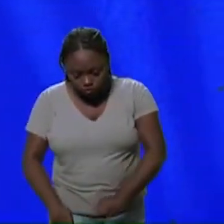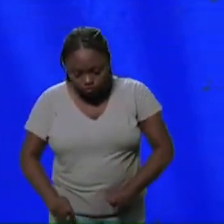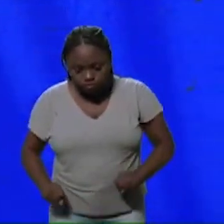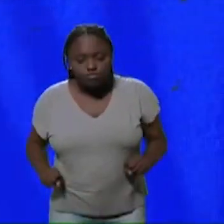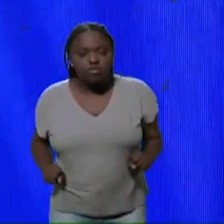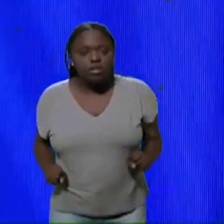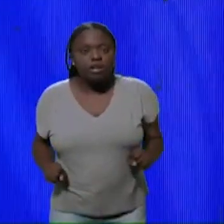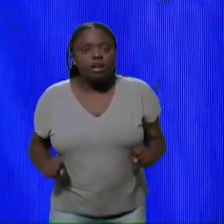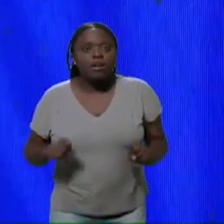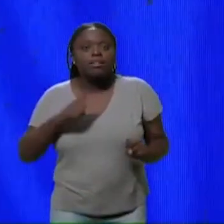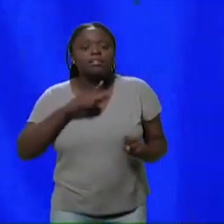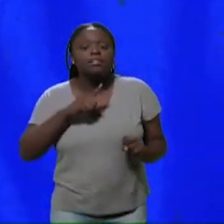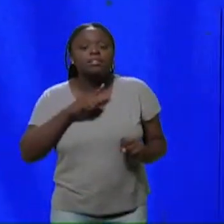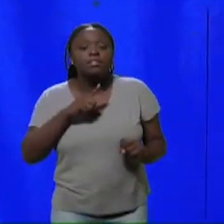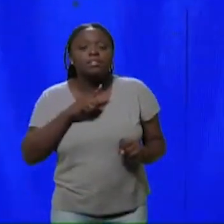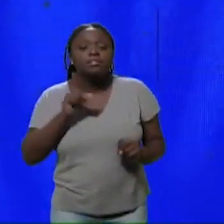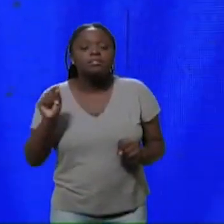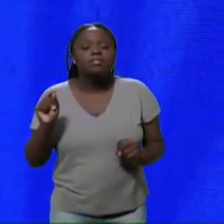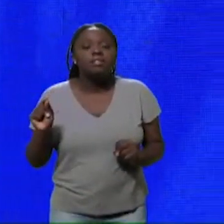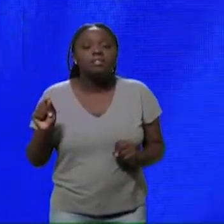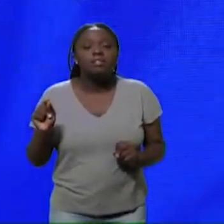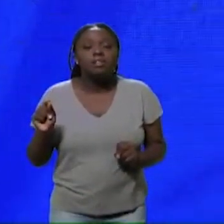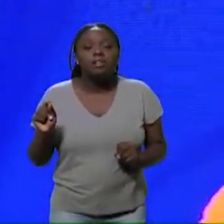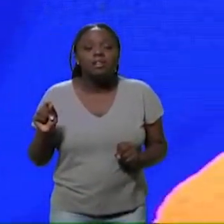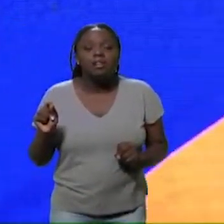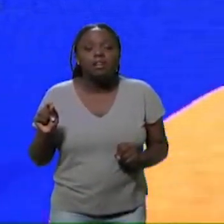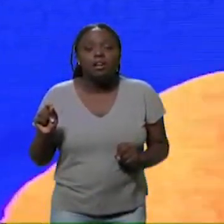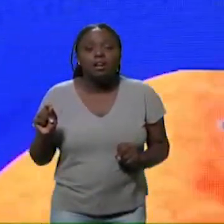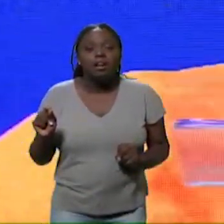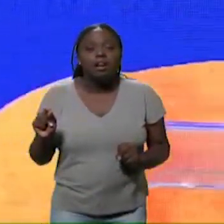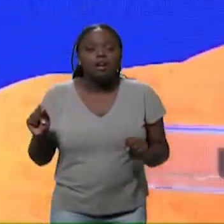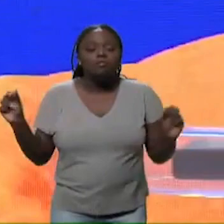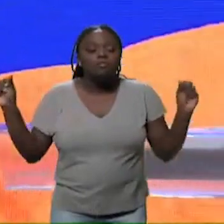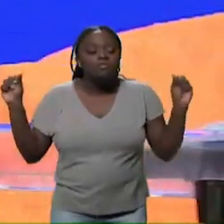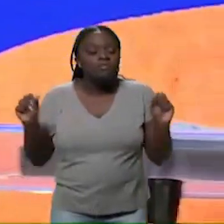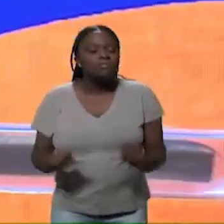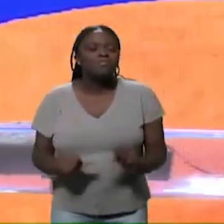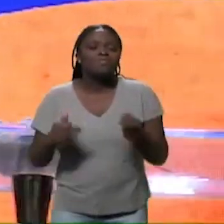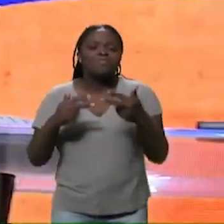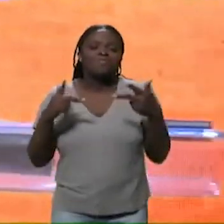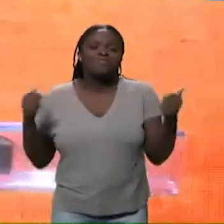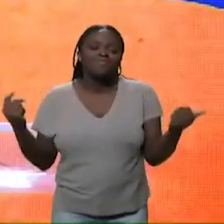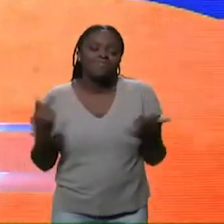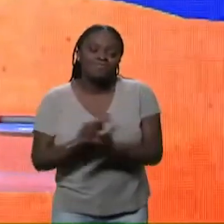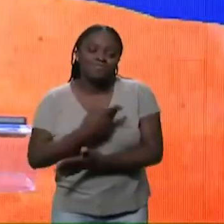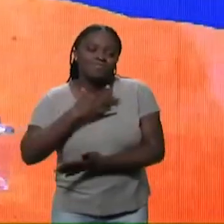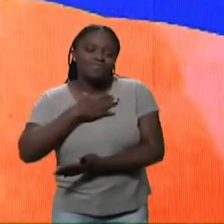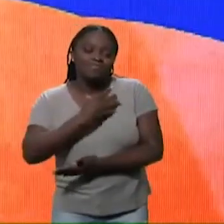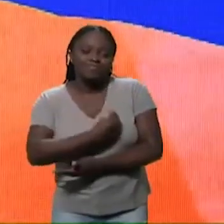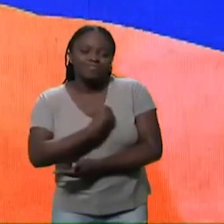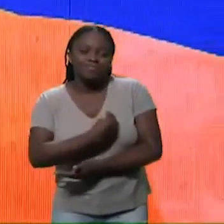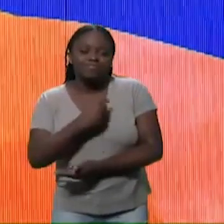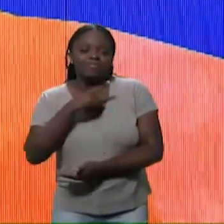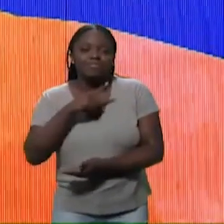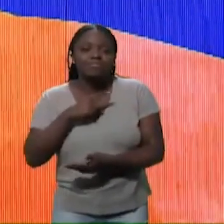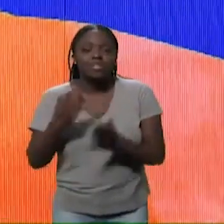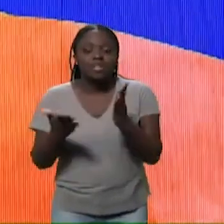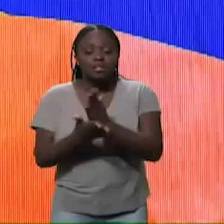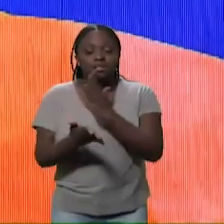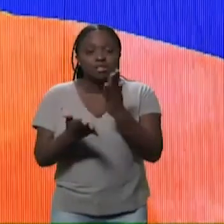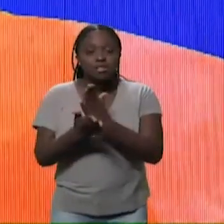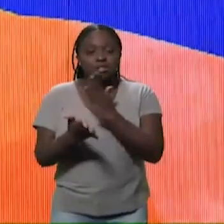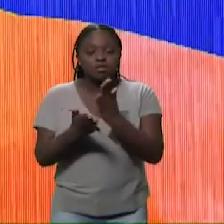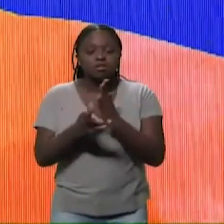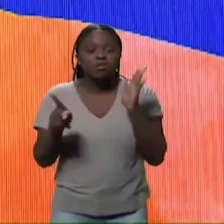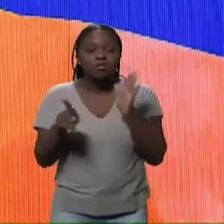daquela caixa ele tirou uma das maiores desgraças que já aconteceu na minha vida, ele tirou revistas